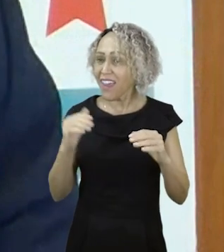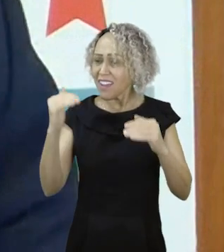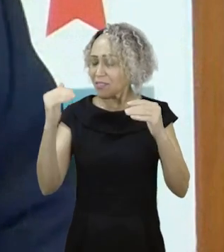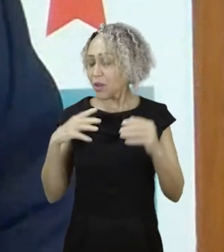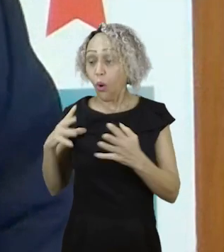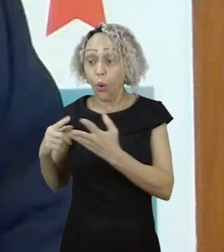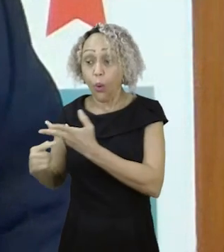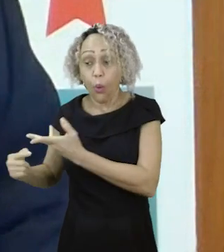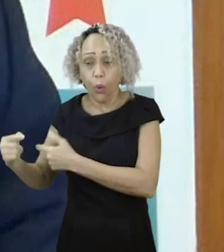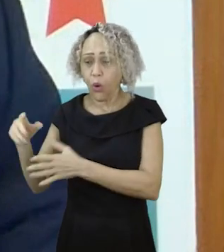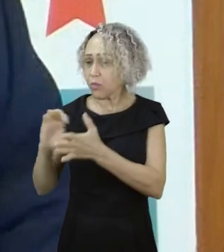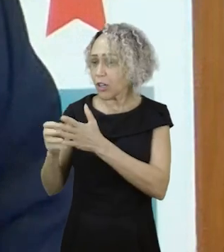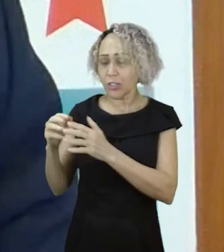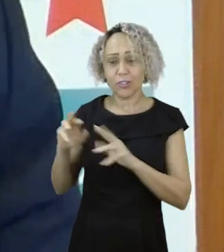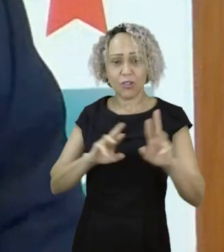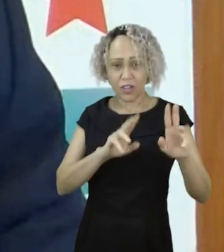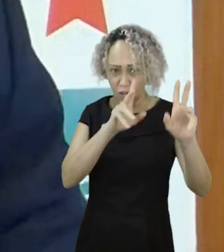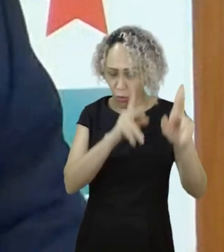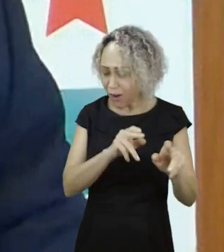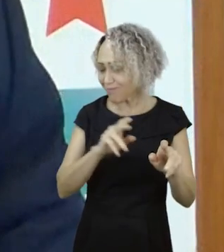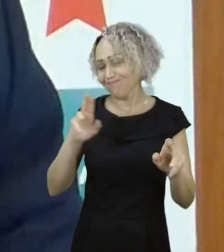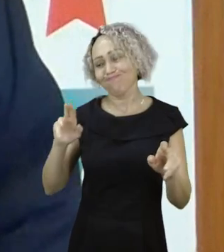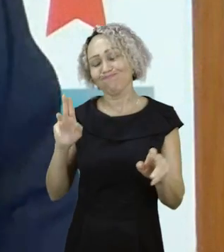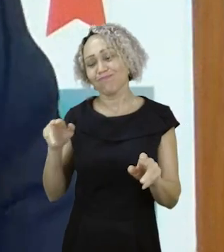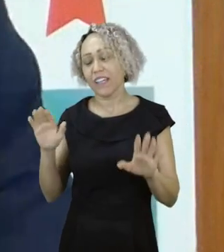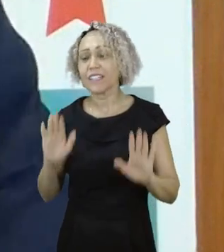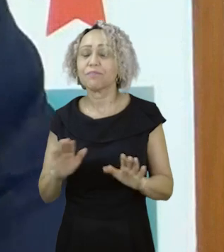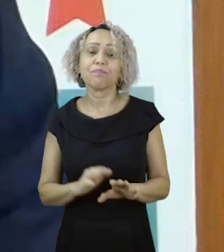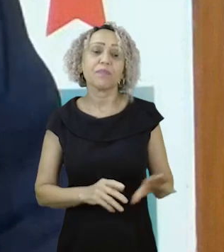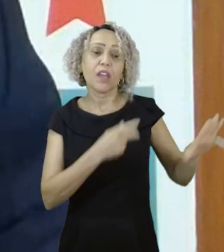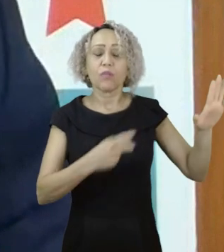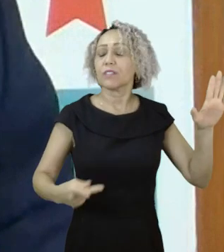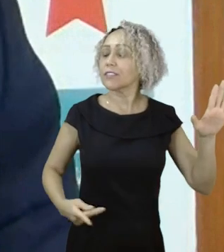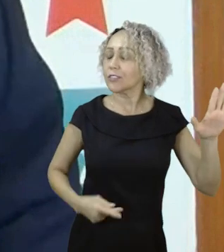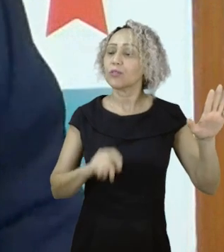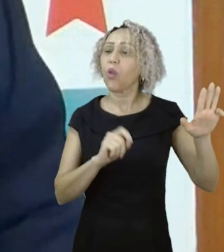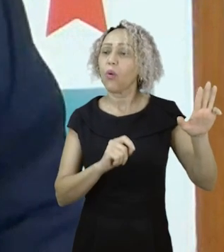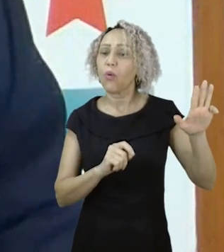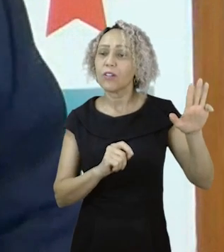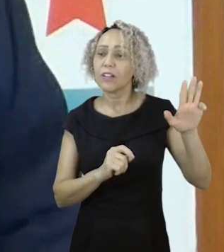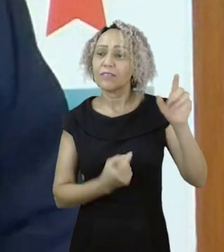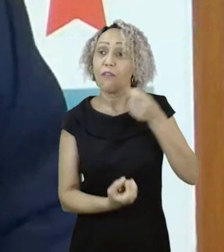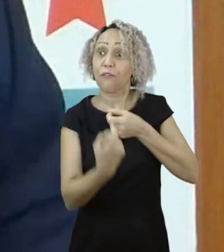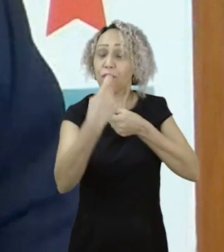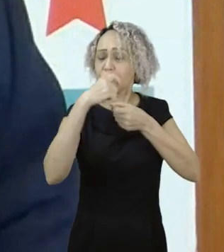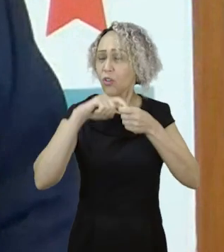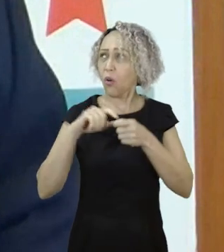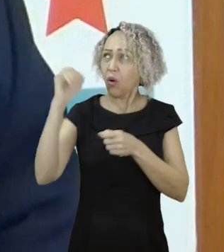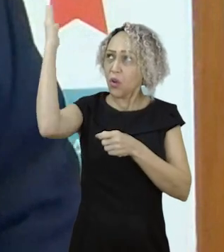vitórias que nenhum outro partido tem, não é pouca coisa, então tem que ser muito celebrado. E agora, claro, né, com o retorno do presidente